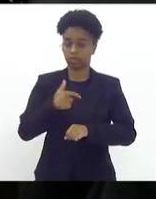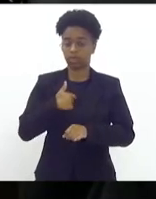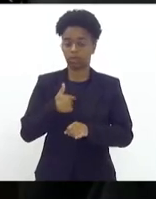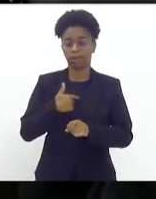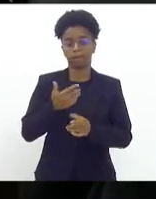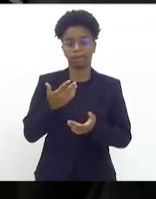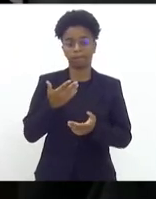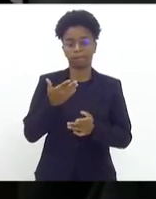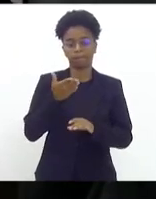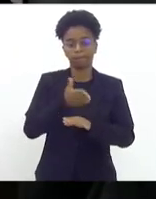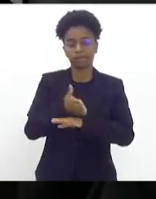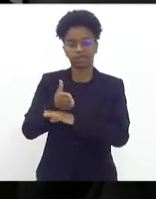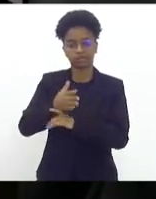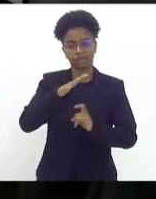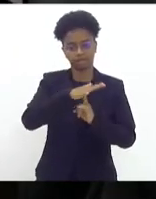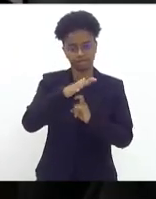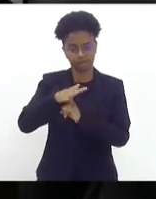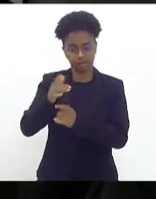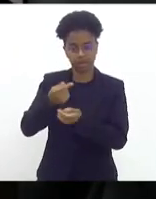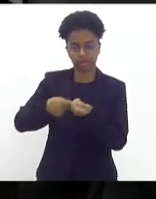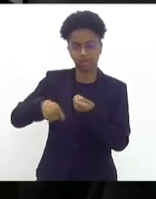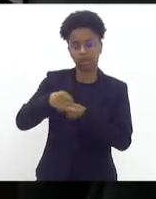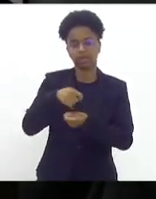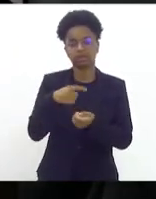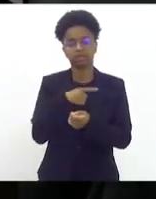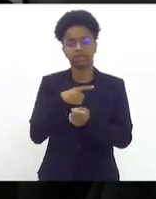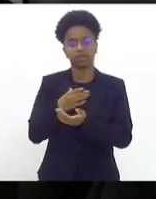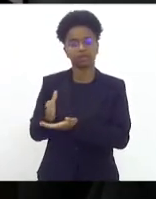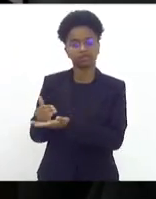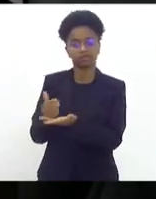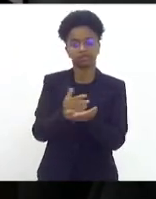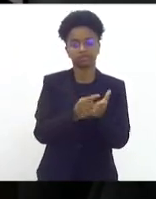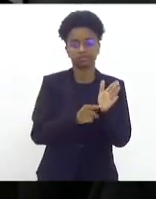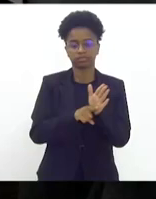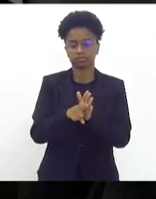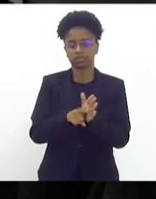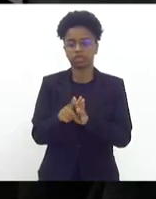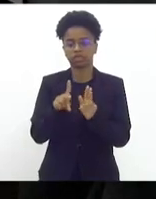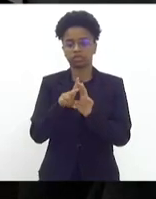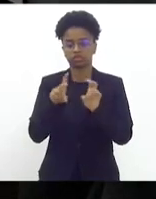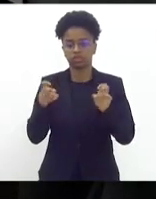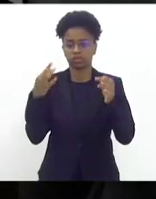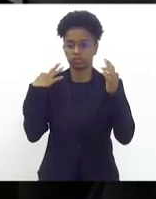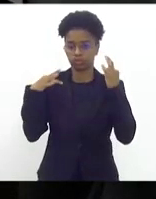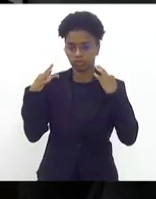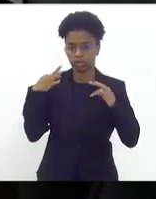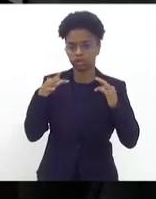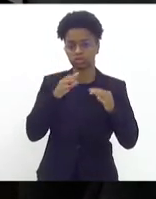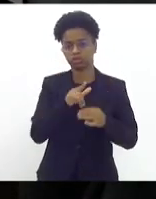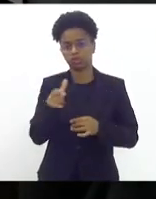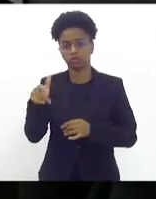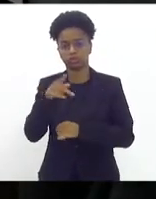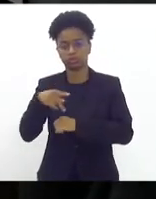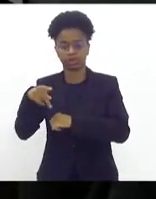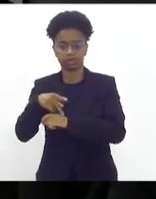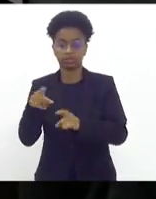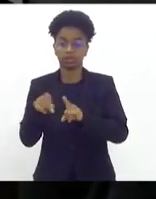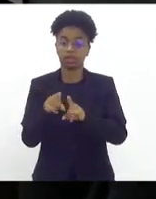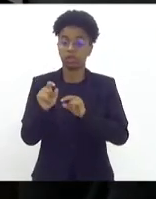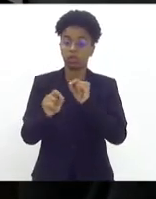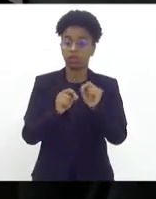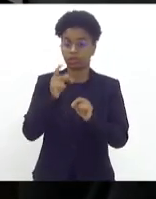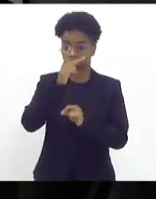FEComércio de um levantamento que foi feito com relação ao turismo internacional e aquilo que o